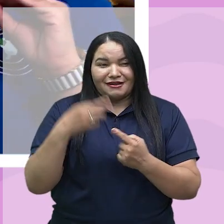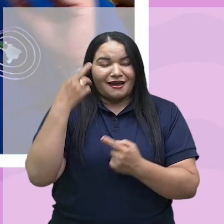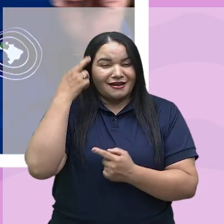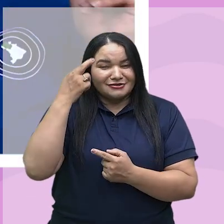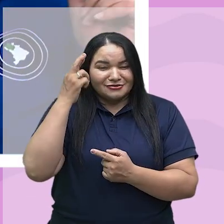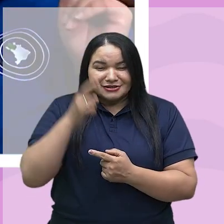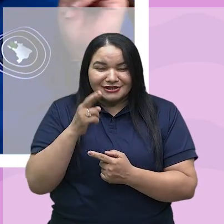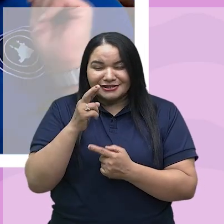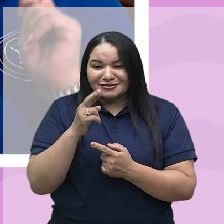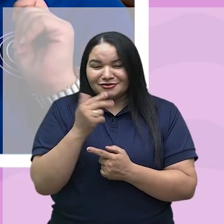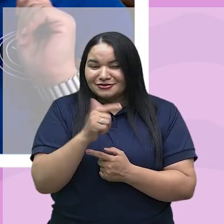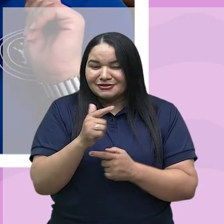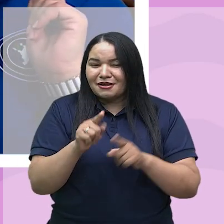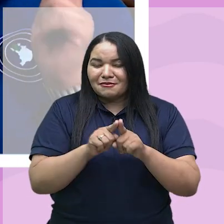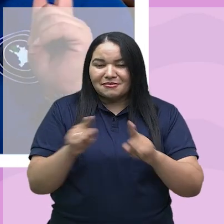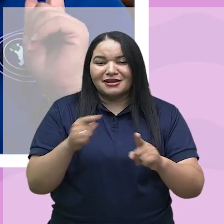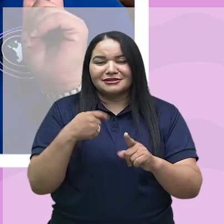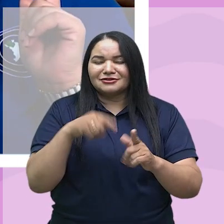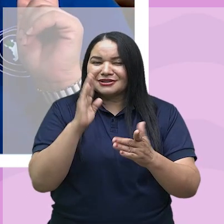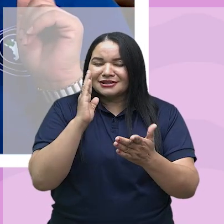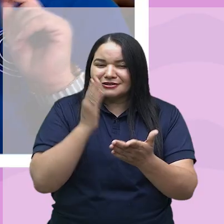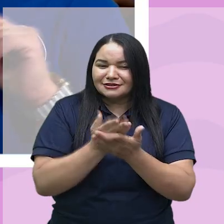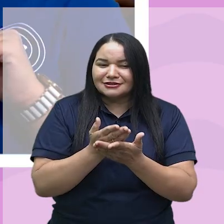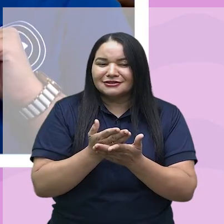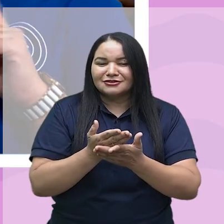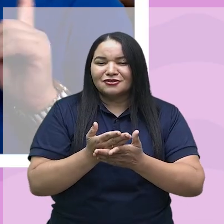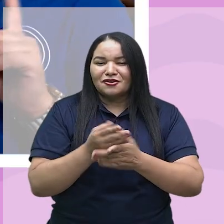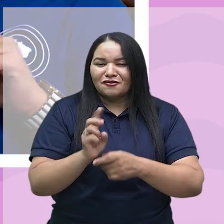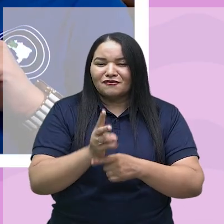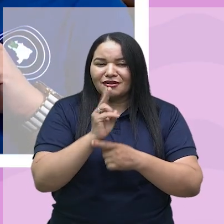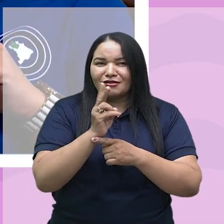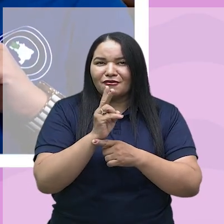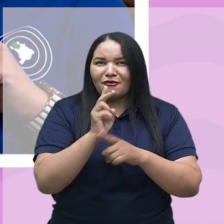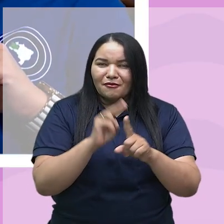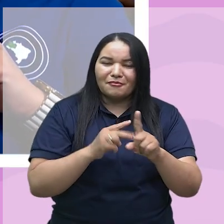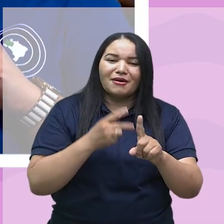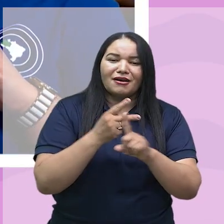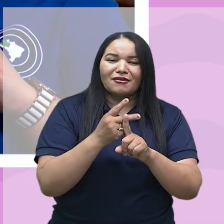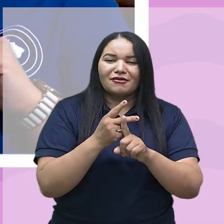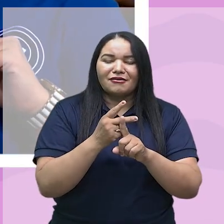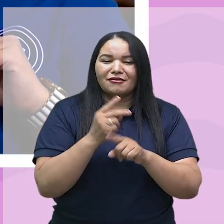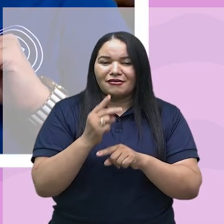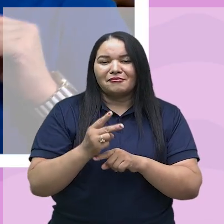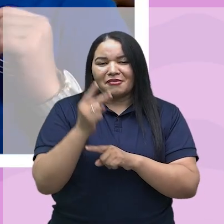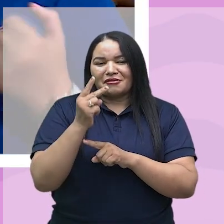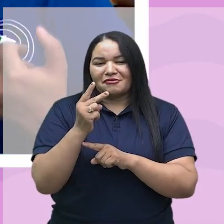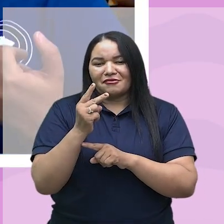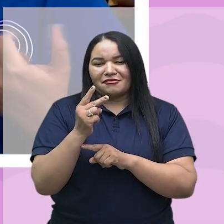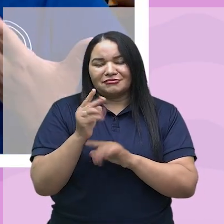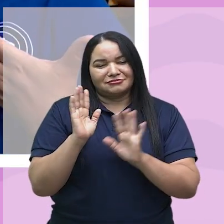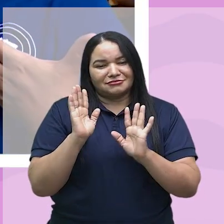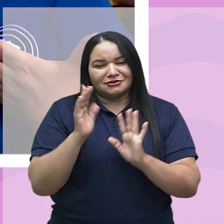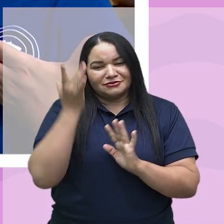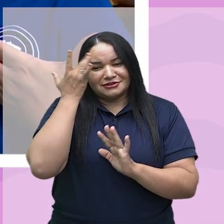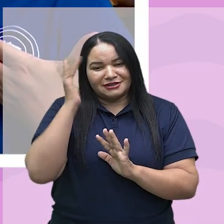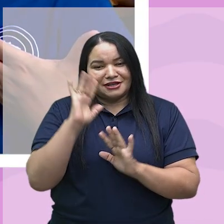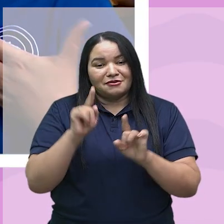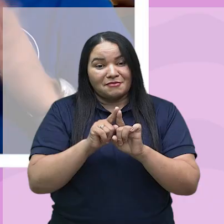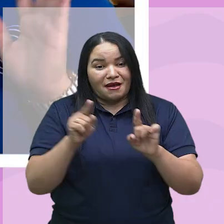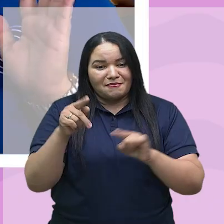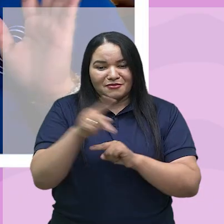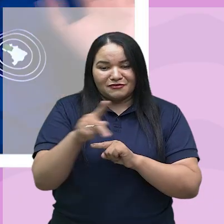faz tempo que não faço esse tipo de raciocínio, mas eu acredito que seja um valor maior que o